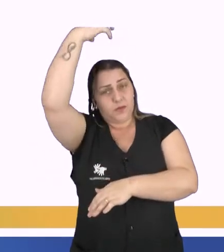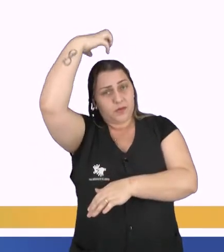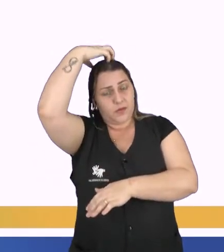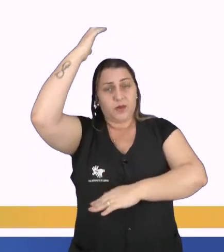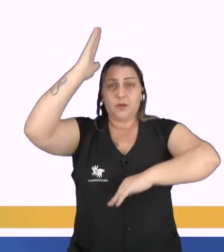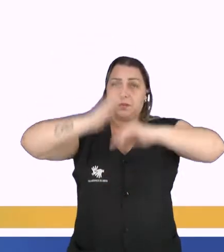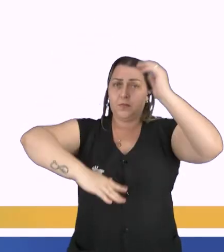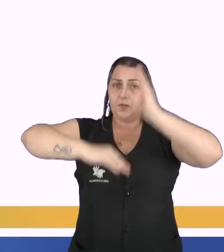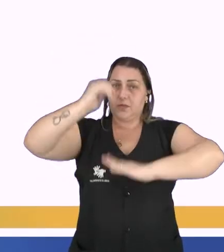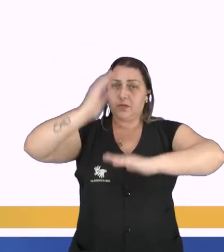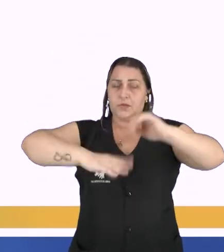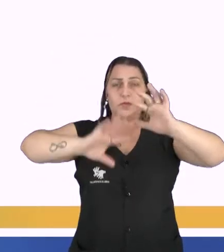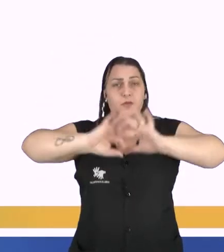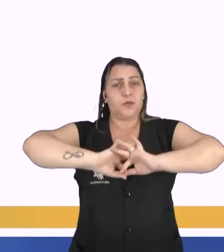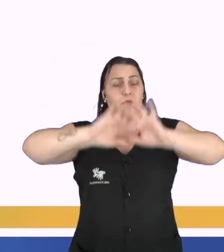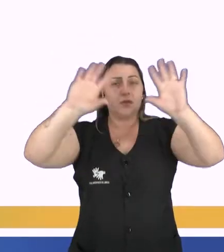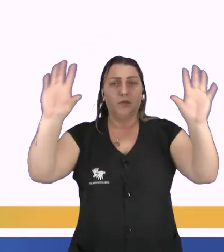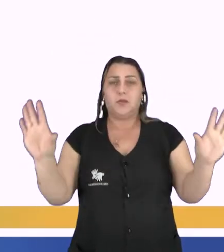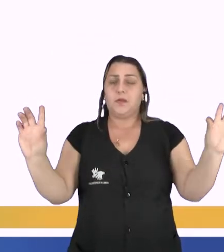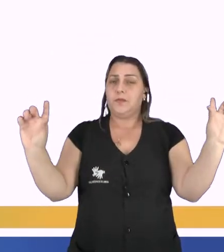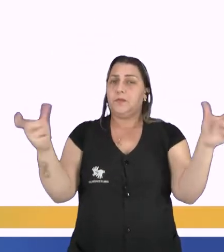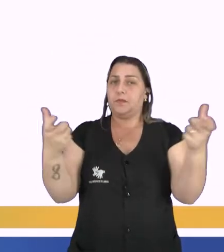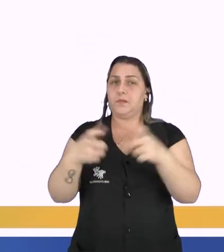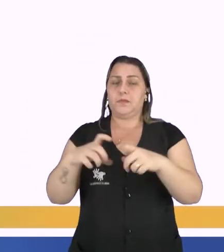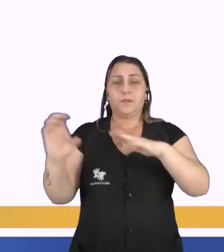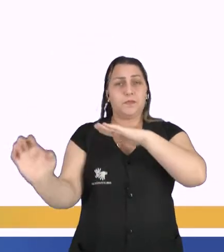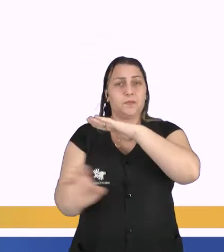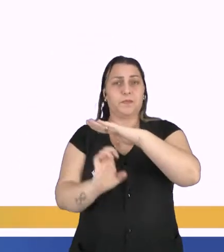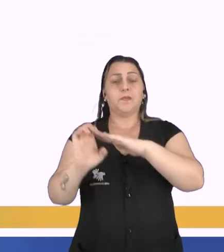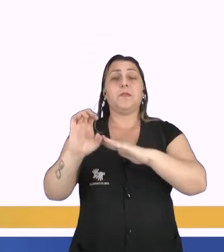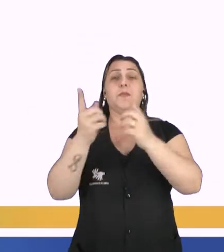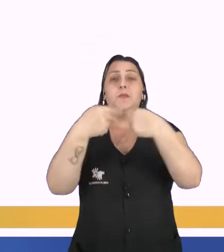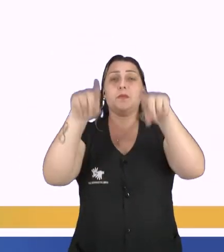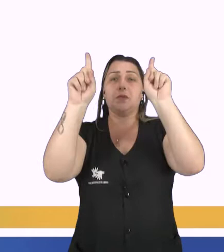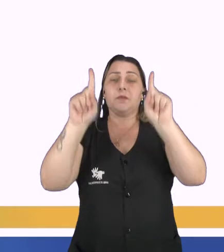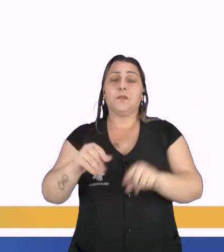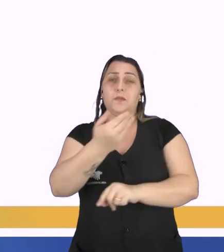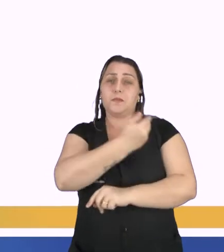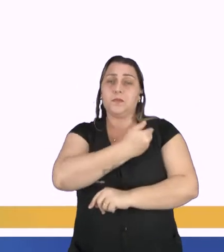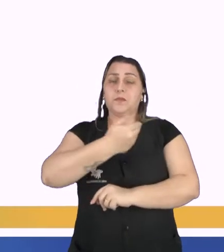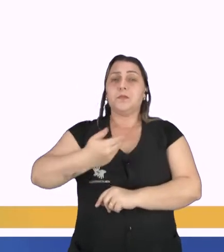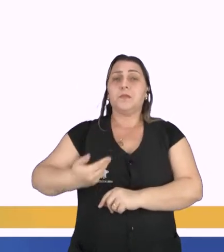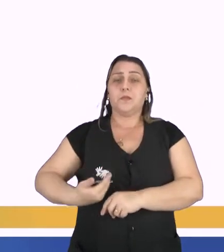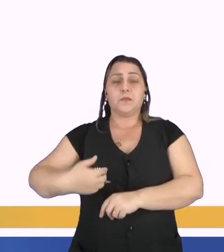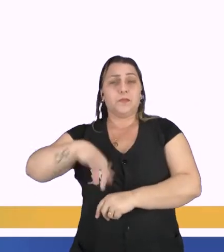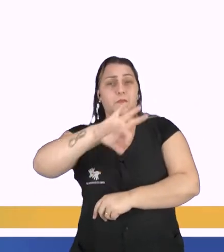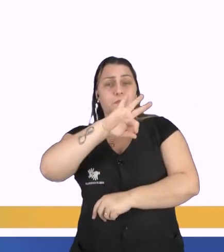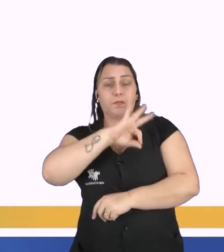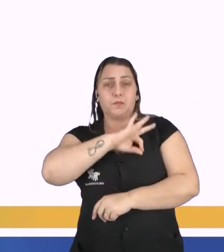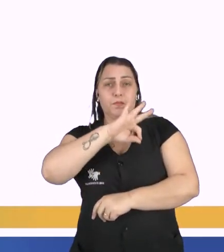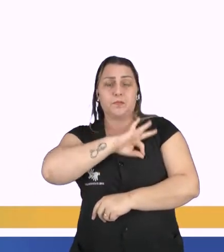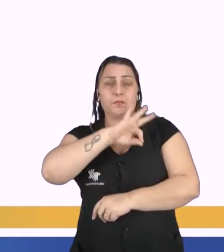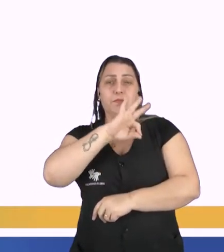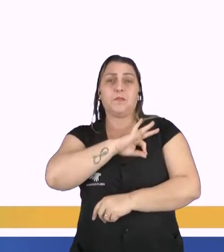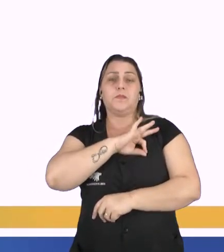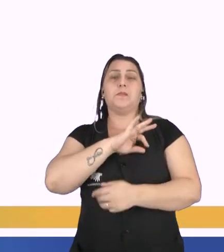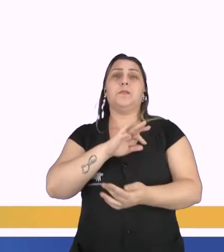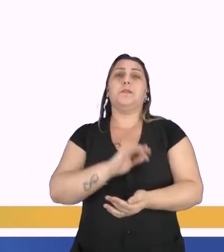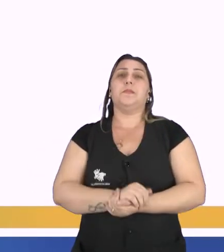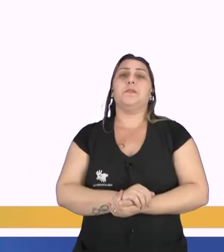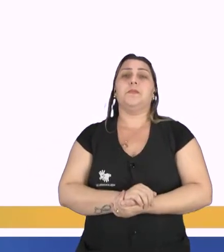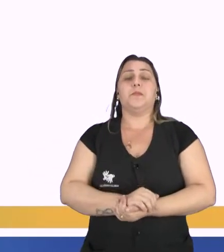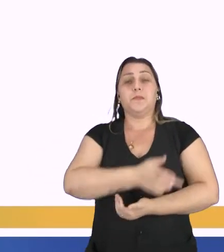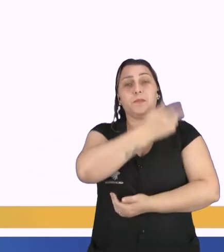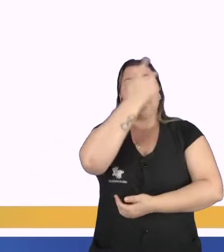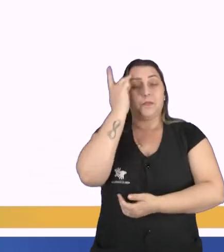Eram profissionais liberais, né, pequenos comerciantes, funcionários públicos, né, militares aí de baixa patente,